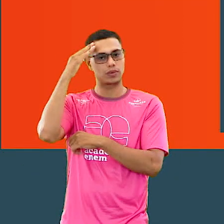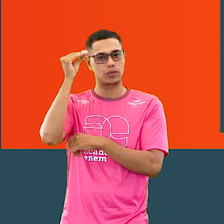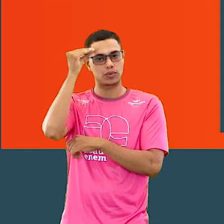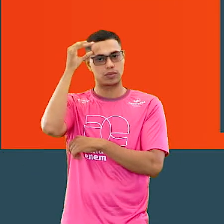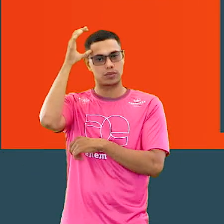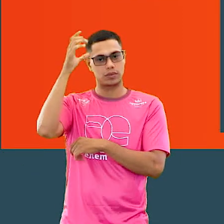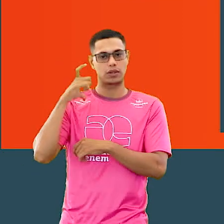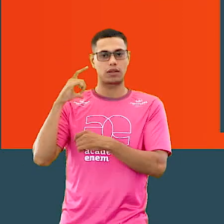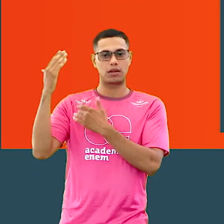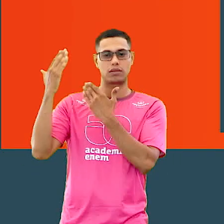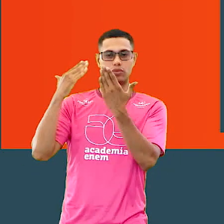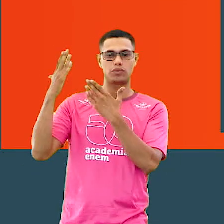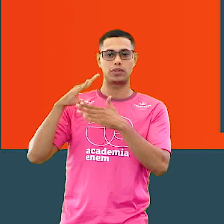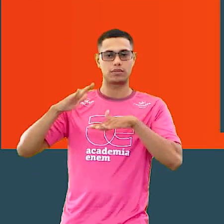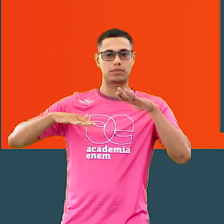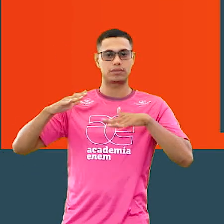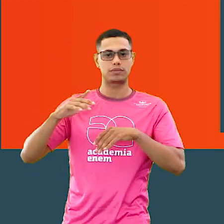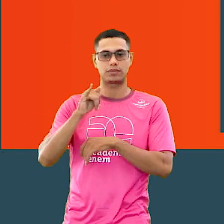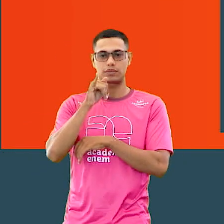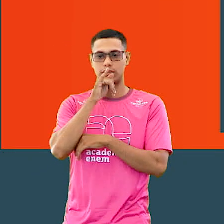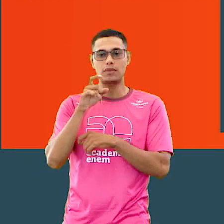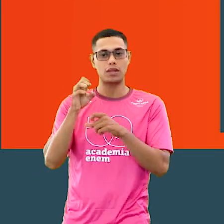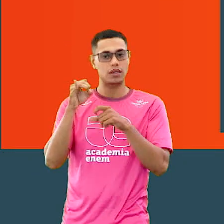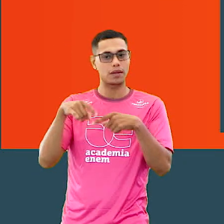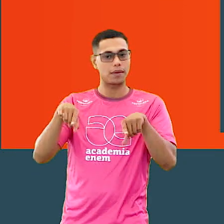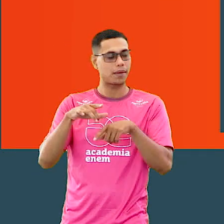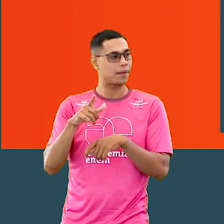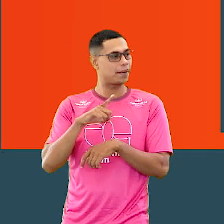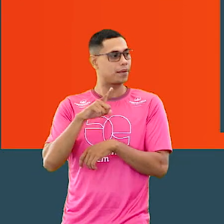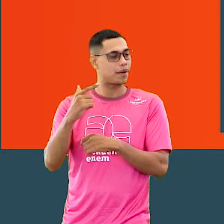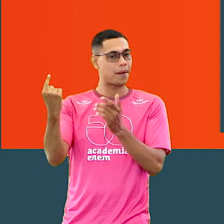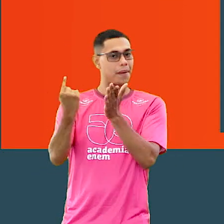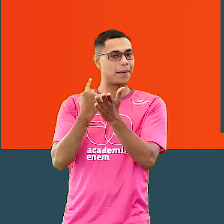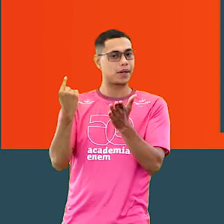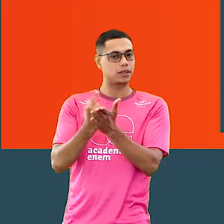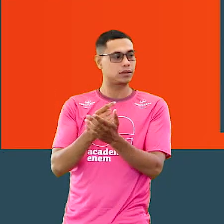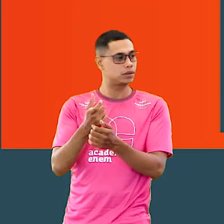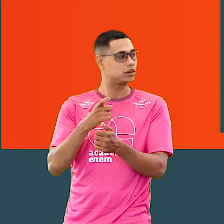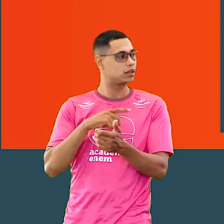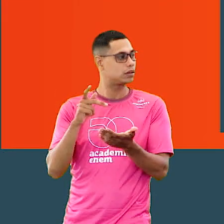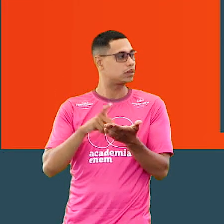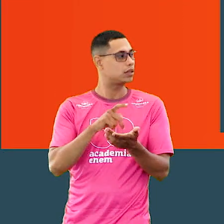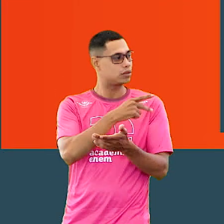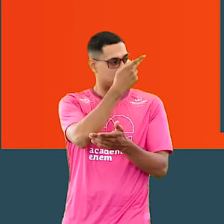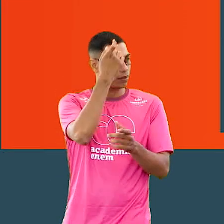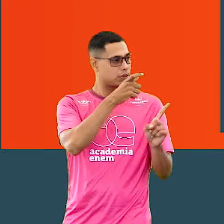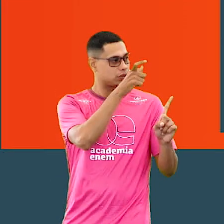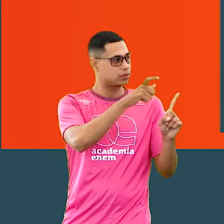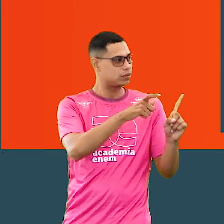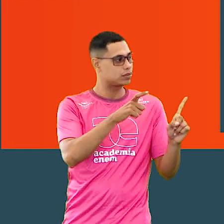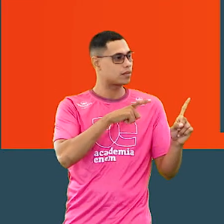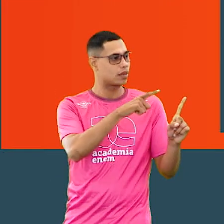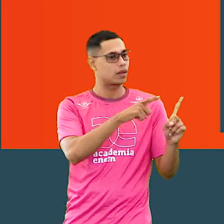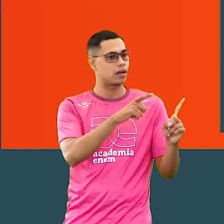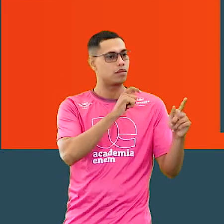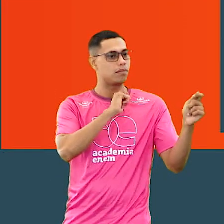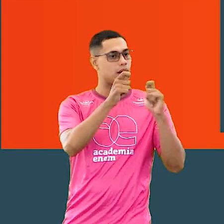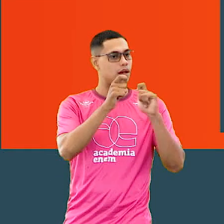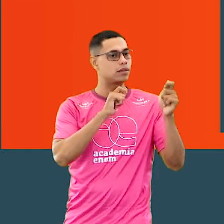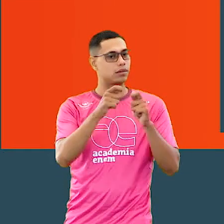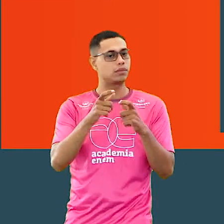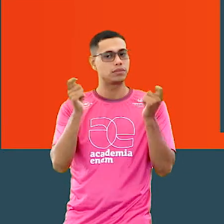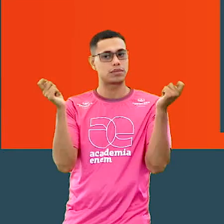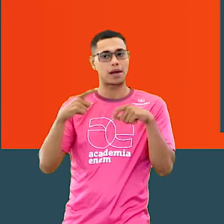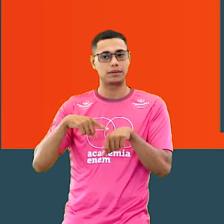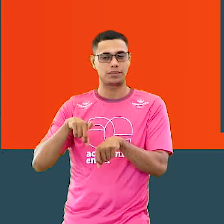mais recorrentes? Caso precisem perguntar, a gente tem Juninho aqui com o microfone que pode estar fazendo alguma intervenção, se o tempo